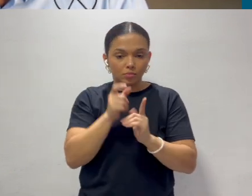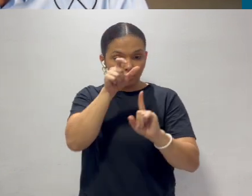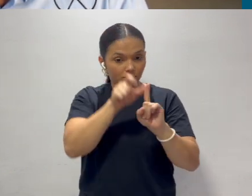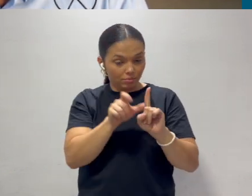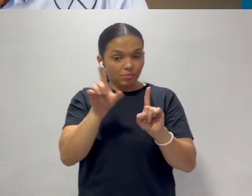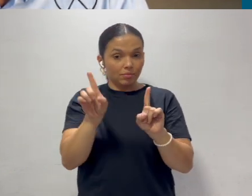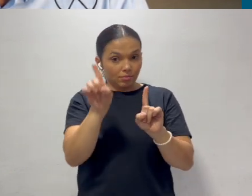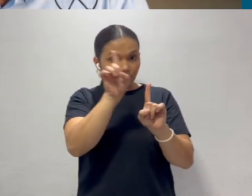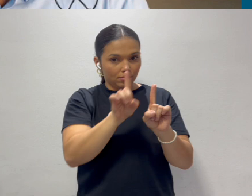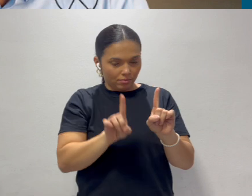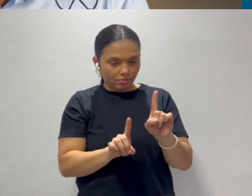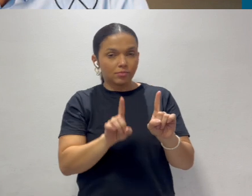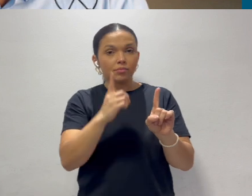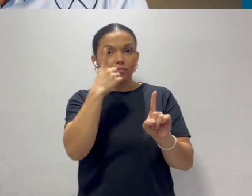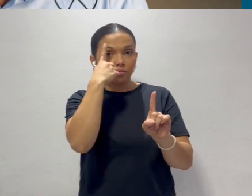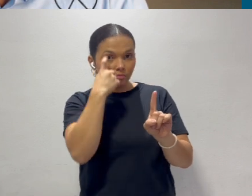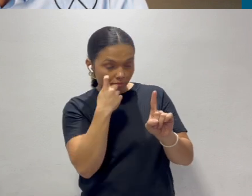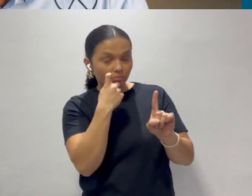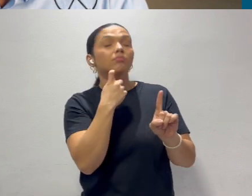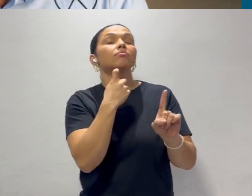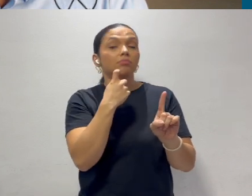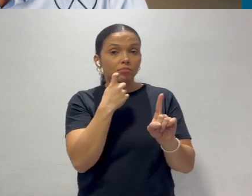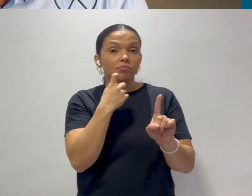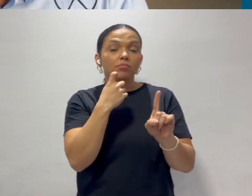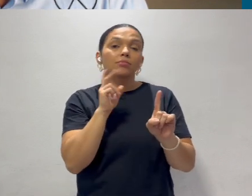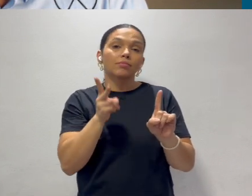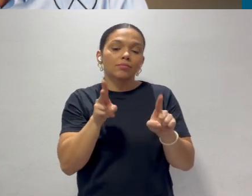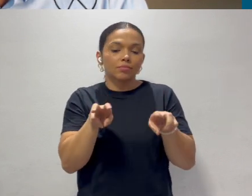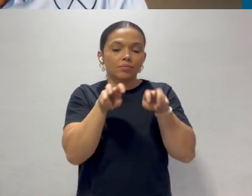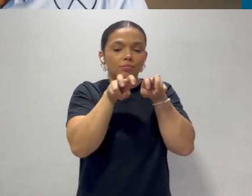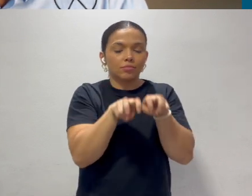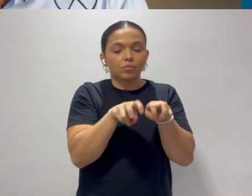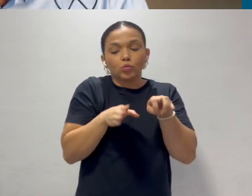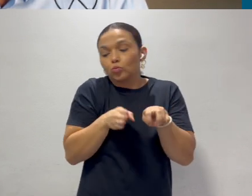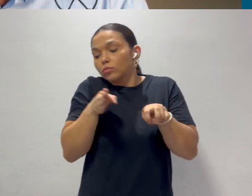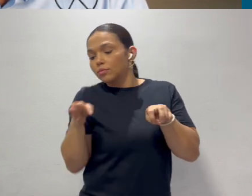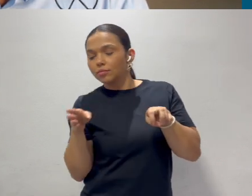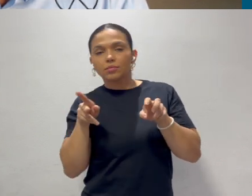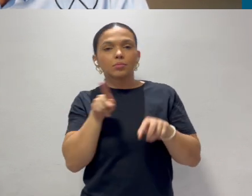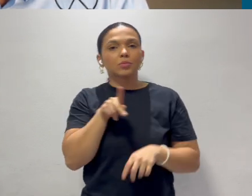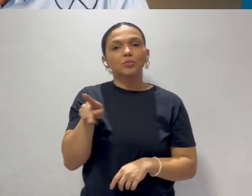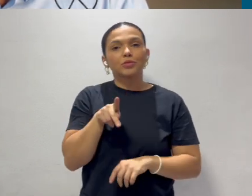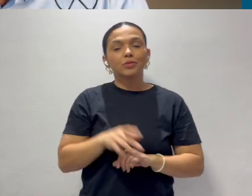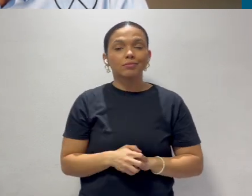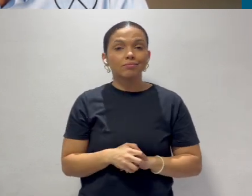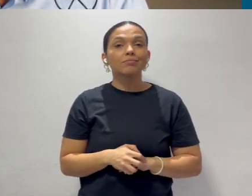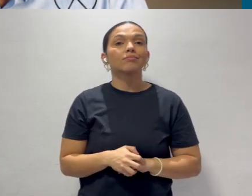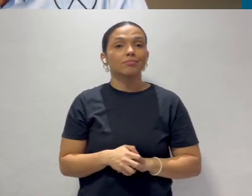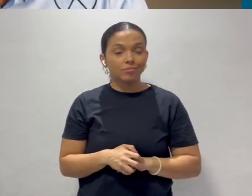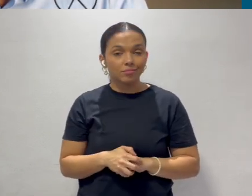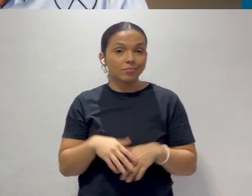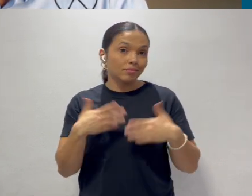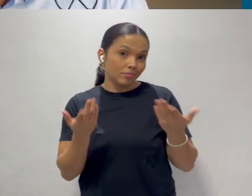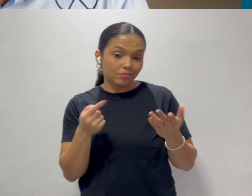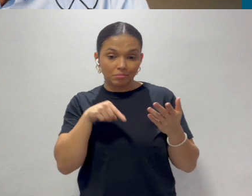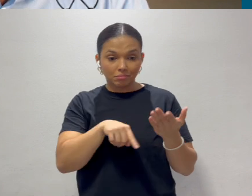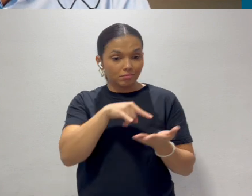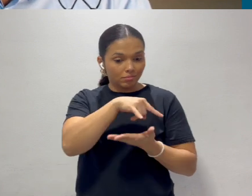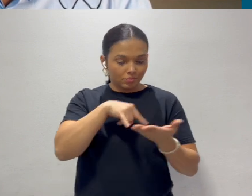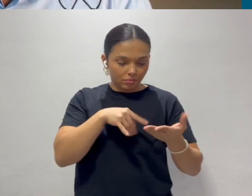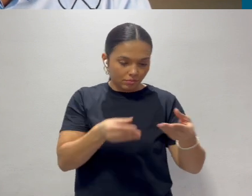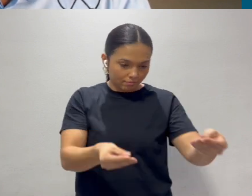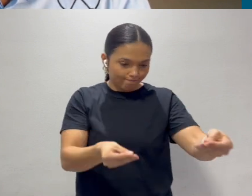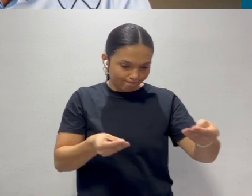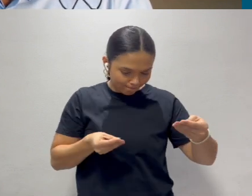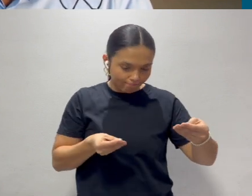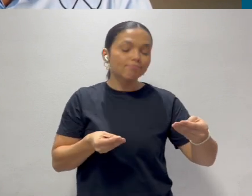dela, por ela ser uma criança com visão monocular, ela ficava sentada ao lado da professora. Você tá? E